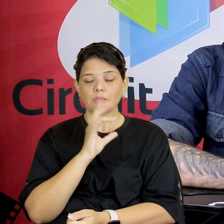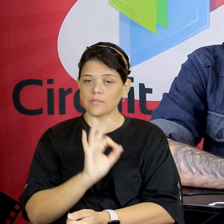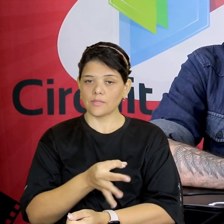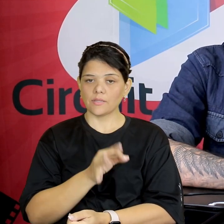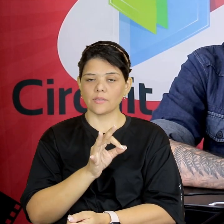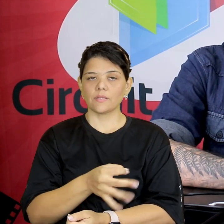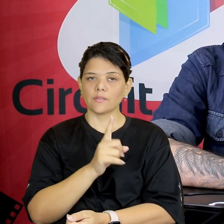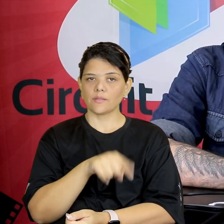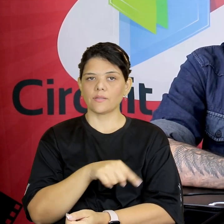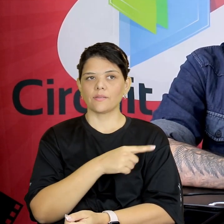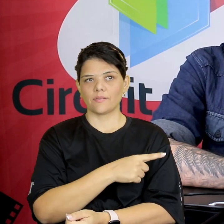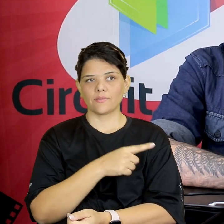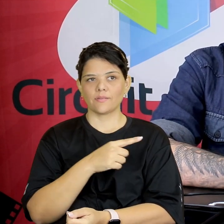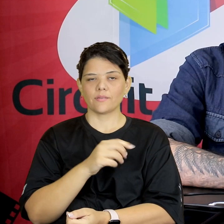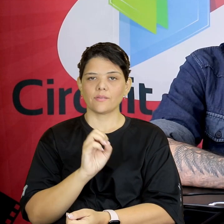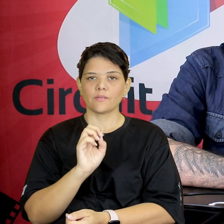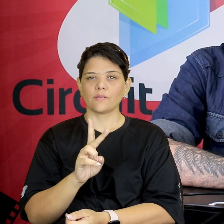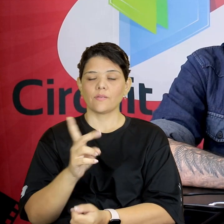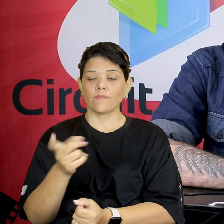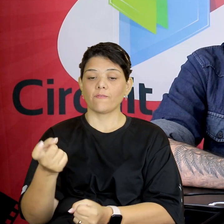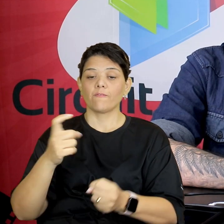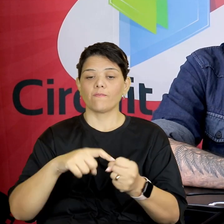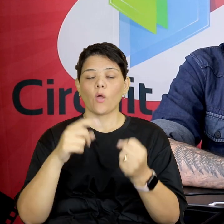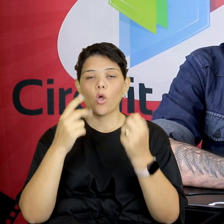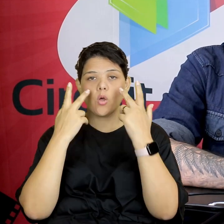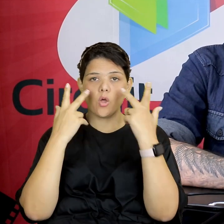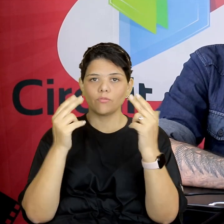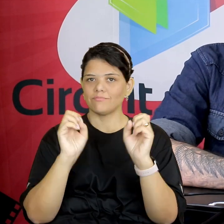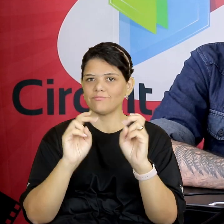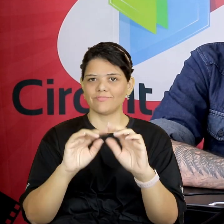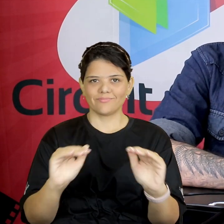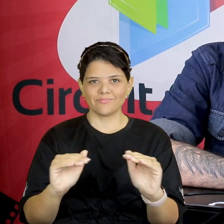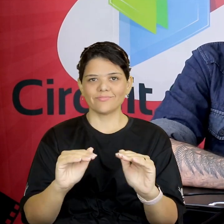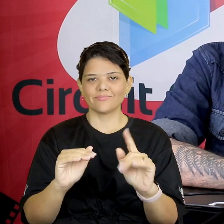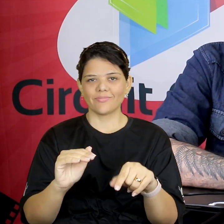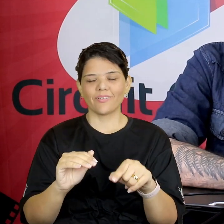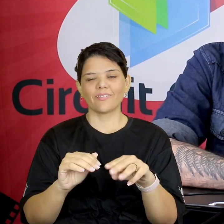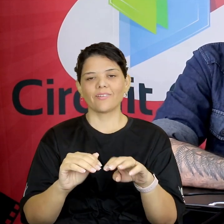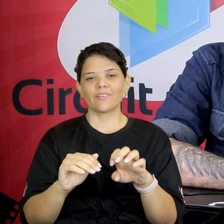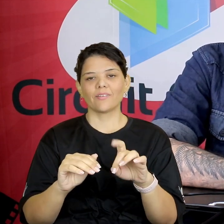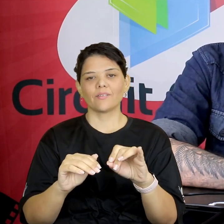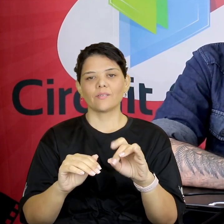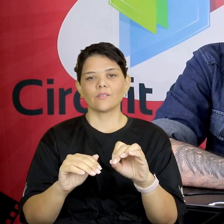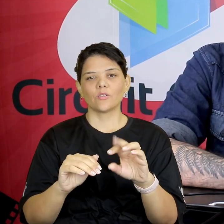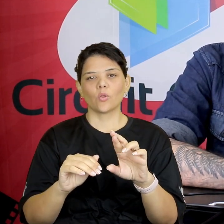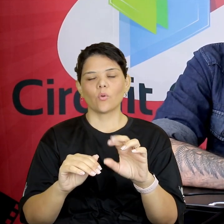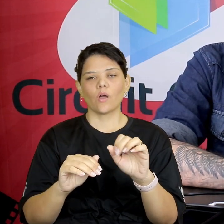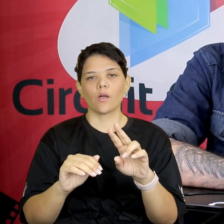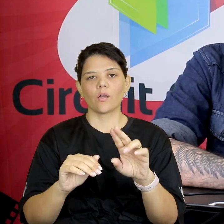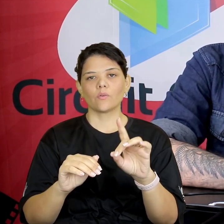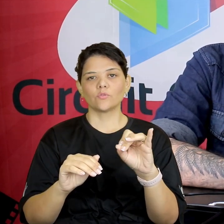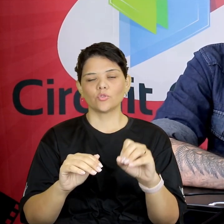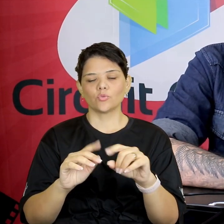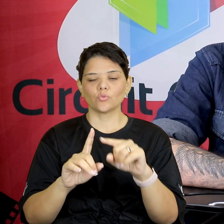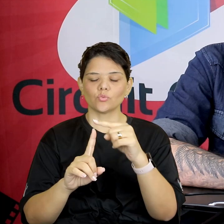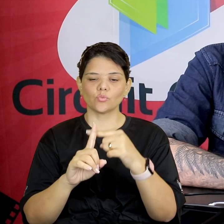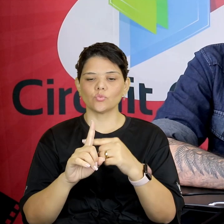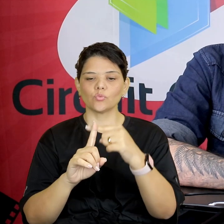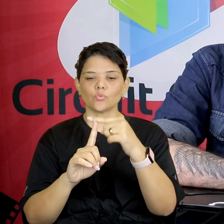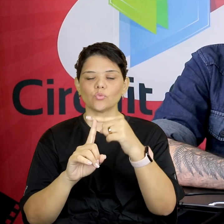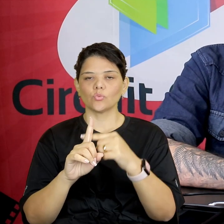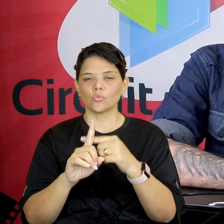dá OK e volta tudo normal. Beleza? O medidor de áudio é esse bem aqui.